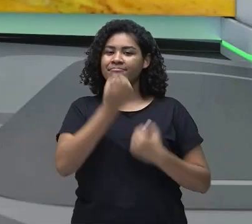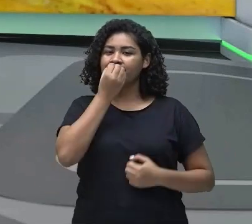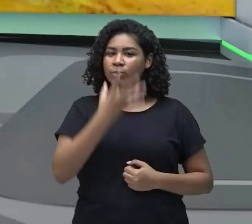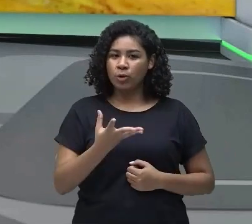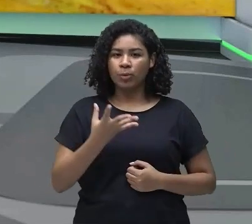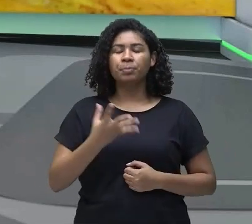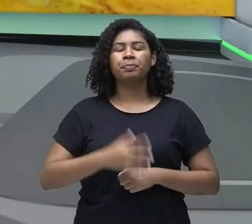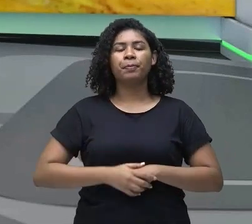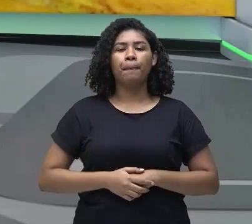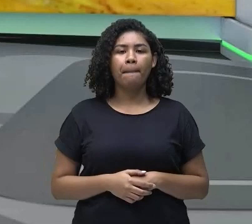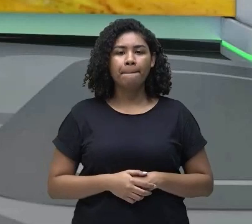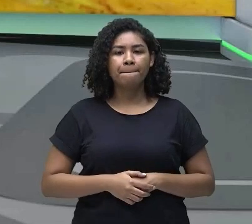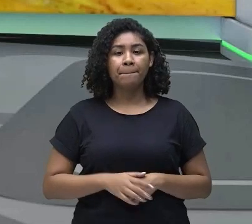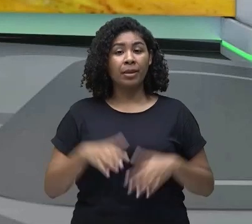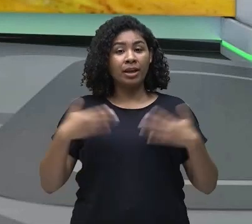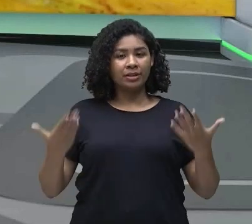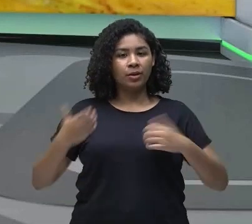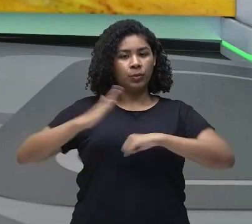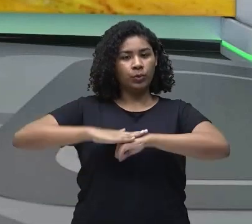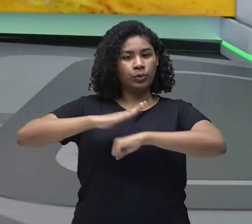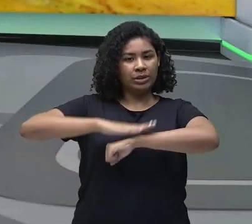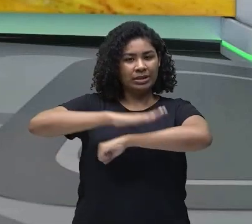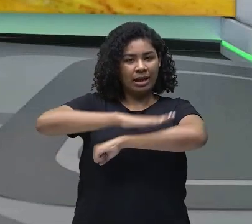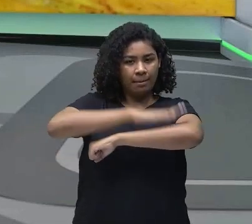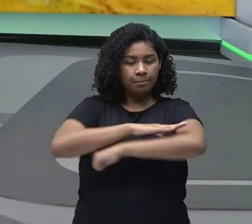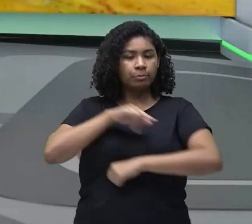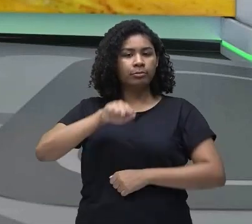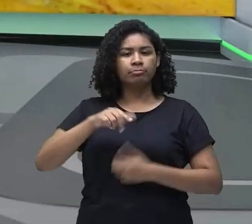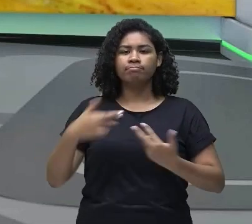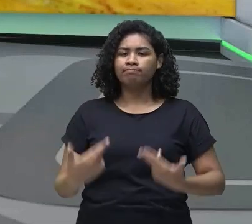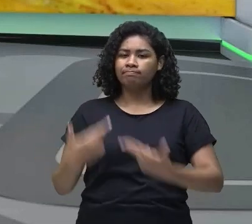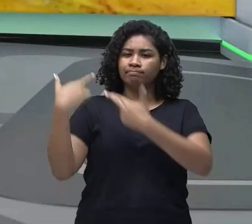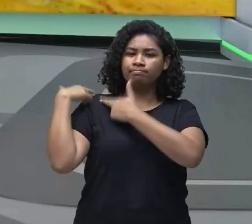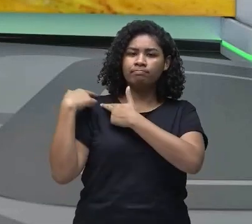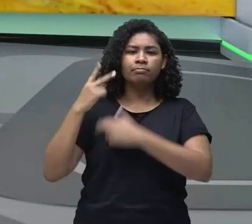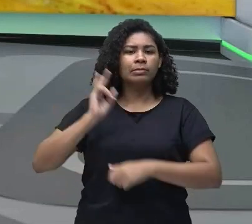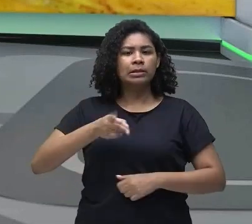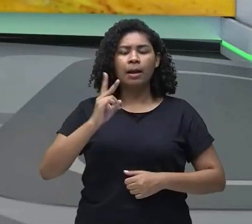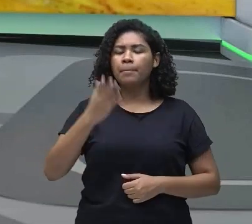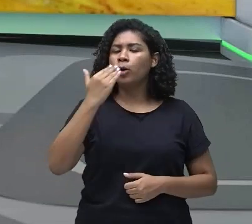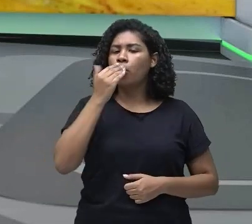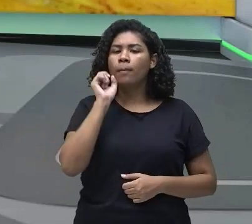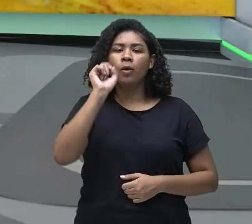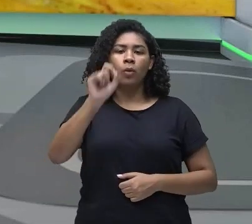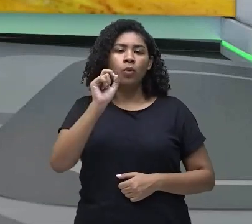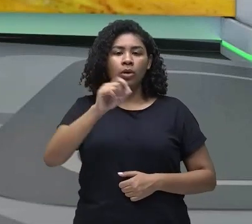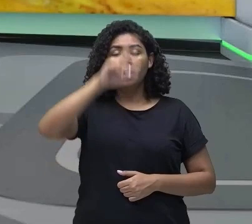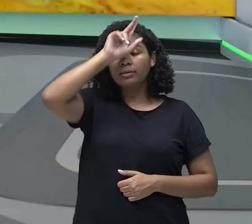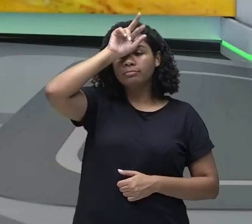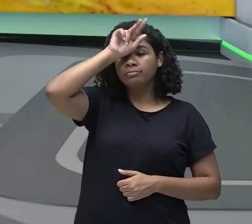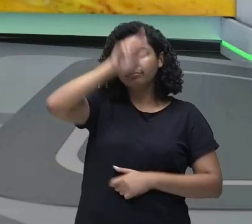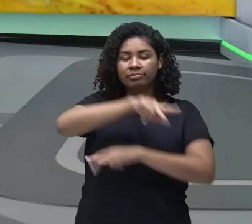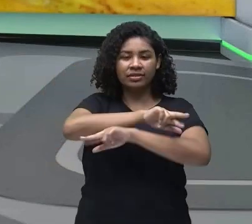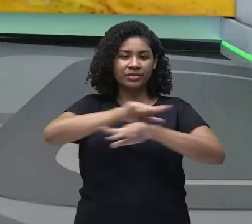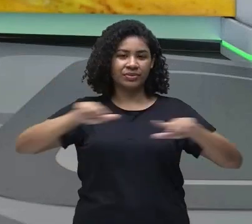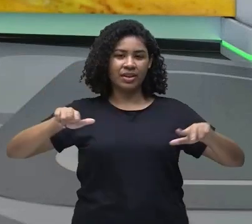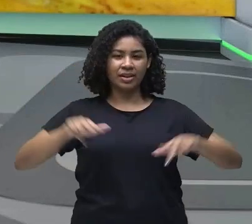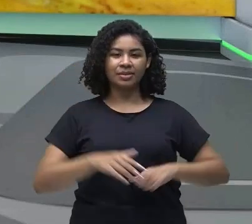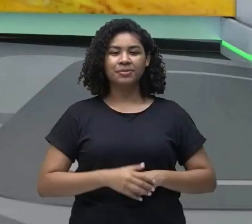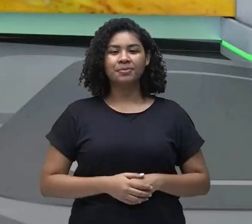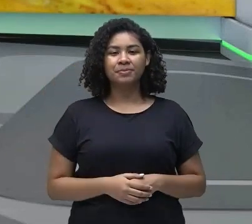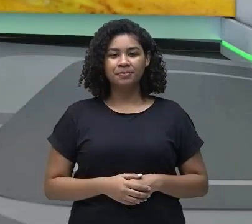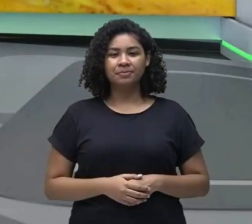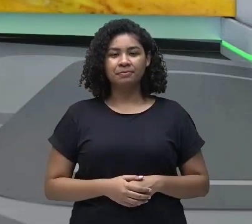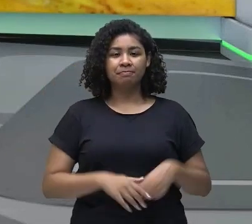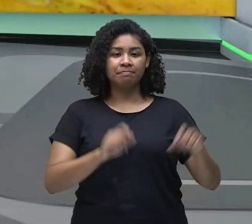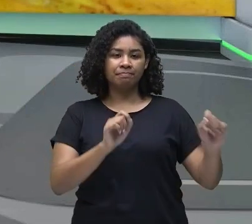nossa sobrevivência. Então, os sapos, eles são insetívoros, eles se alimentam de insetos.